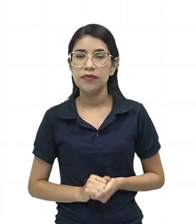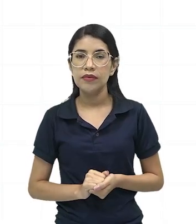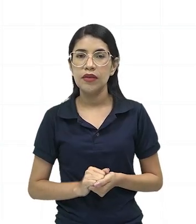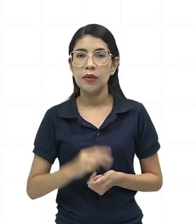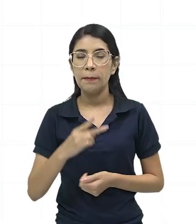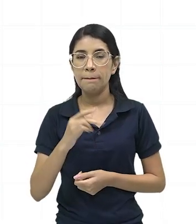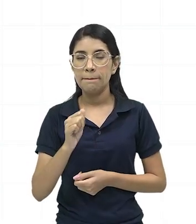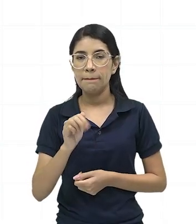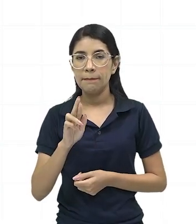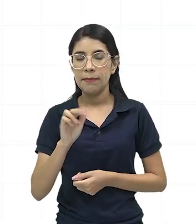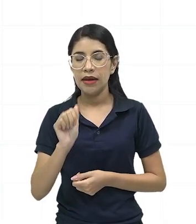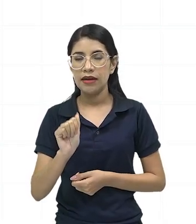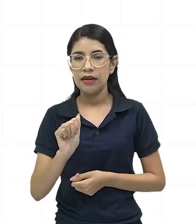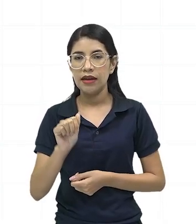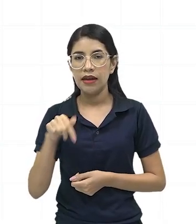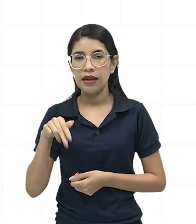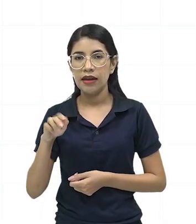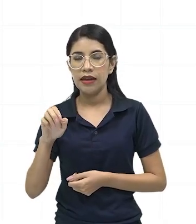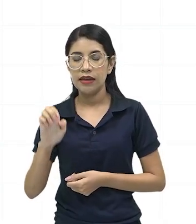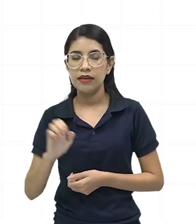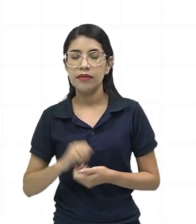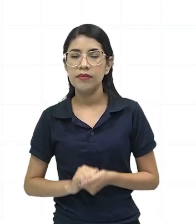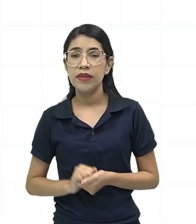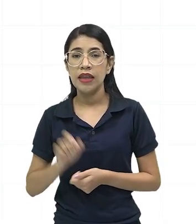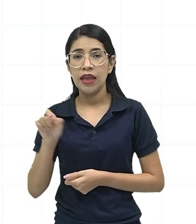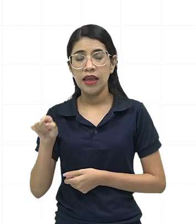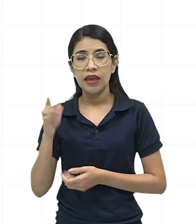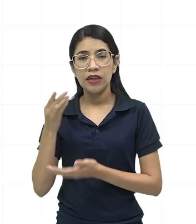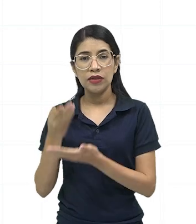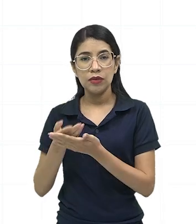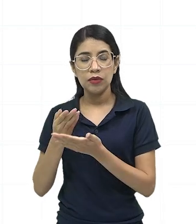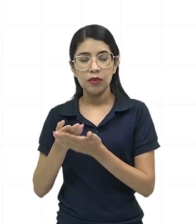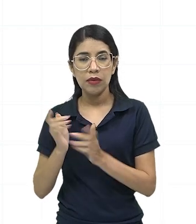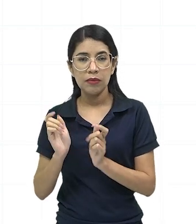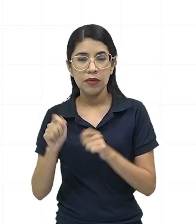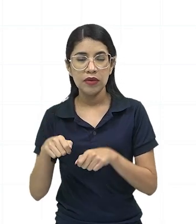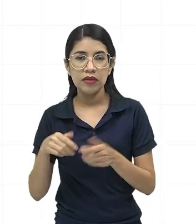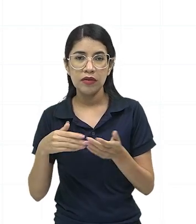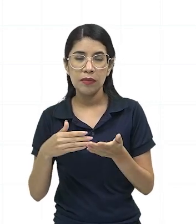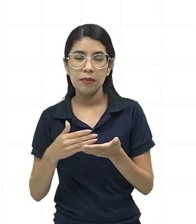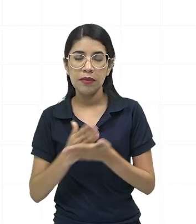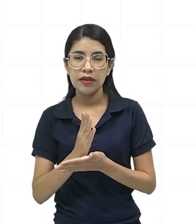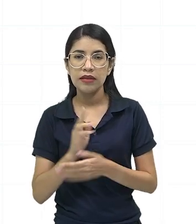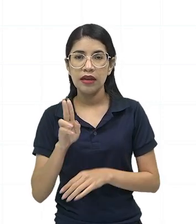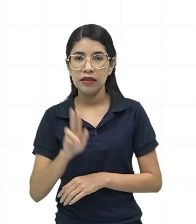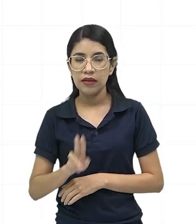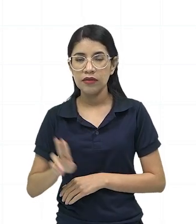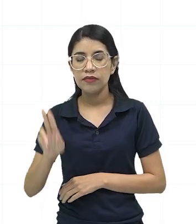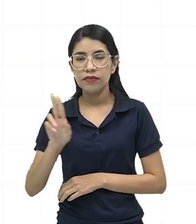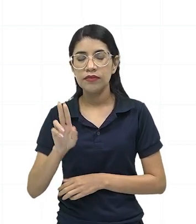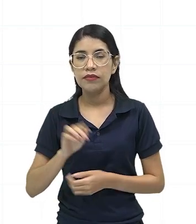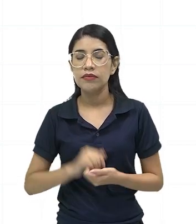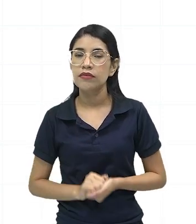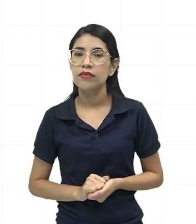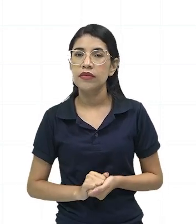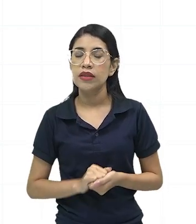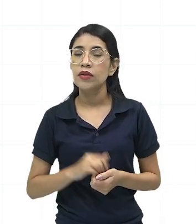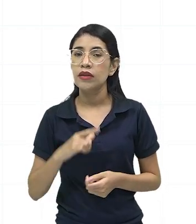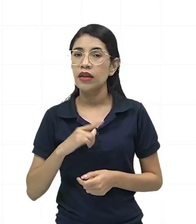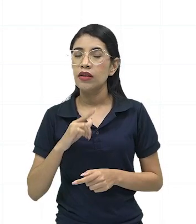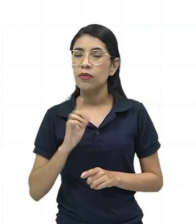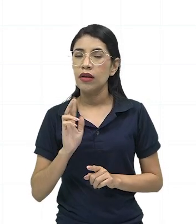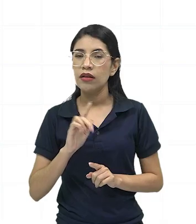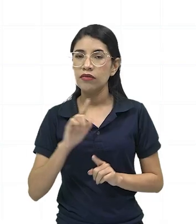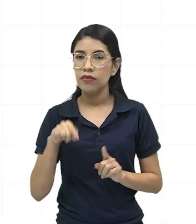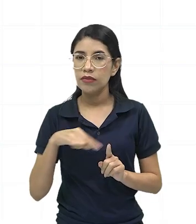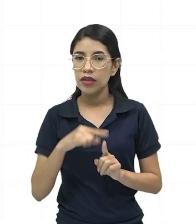para que, por exemplo. Ele estudou para que pudesse ingressar na universidade. Então, uma finalidade. Estudou